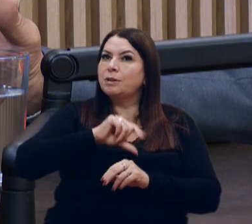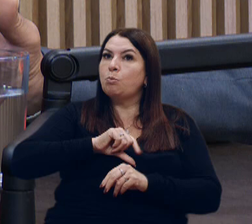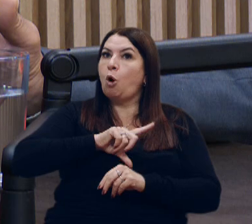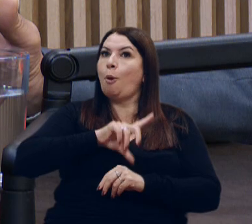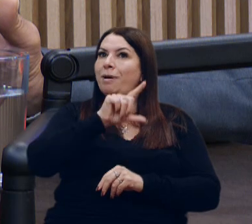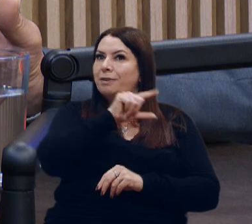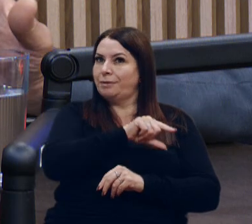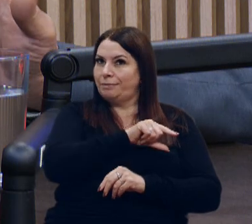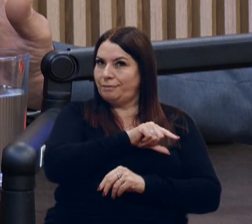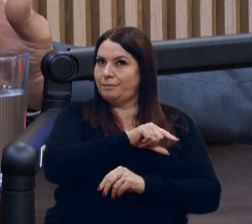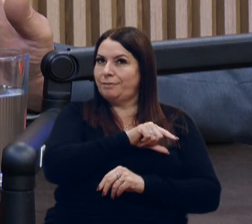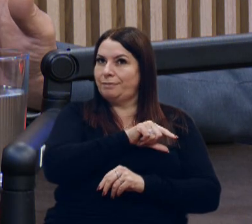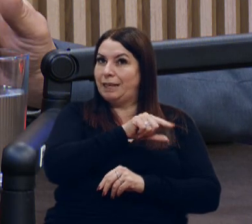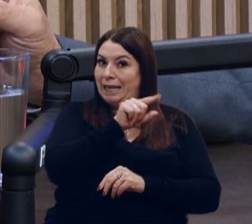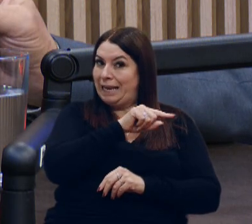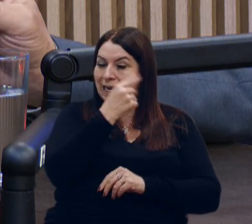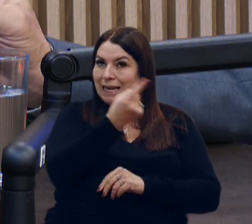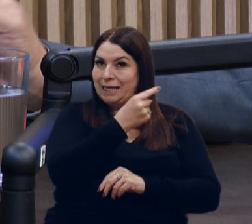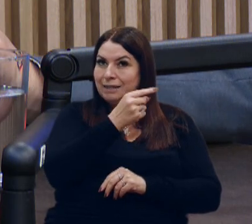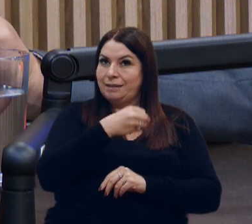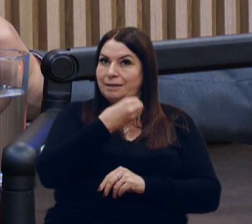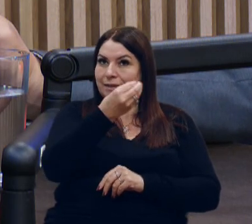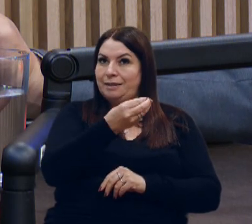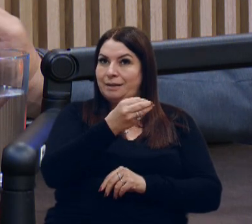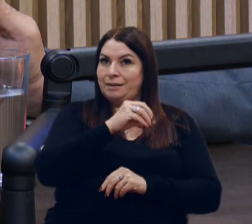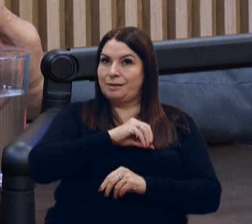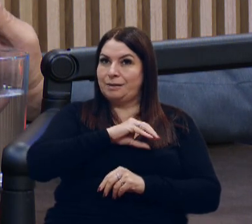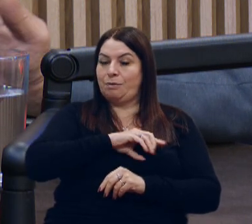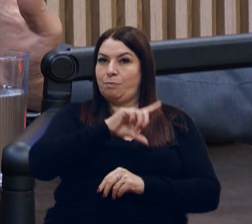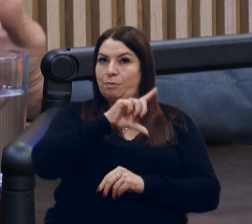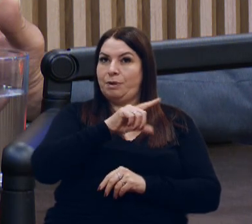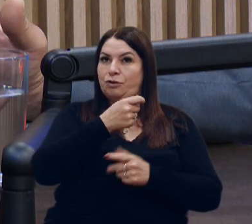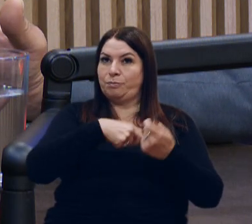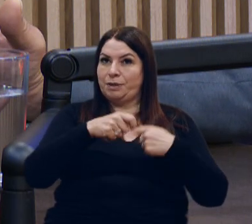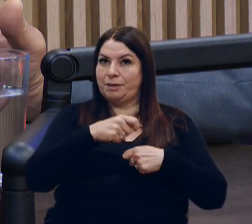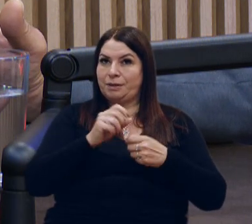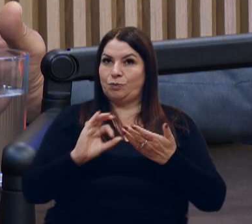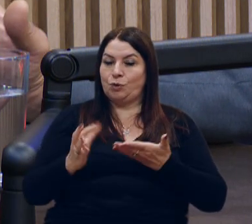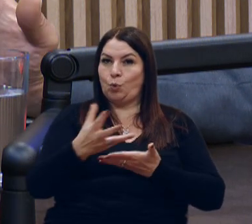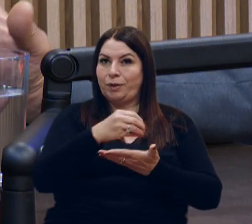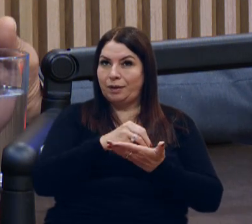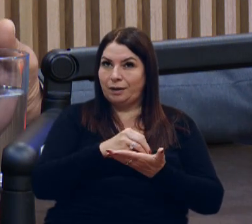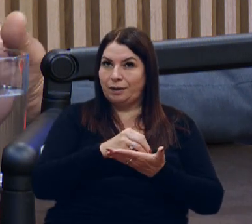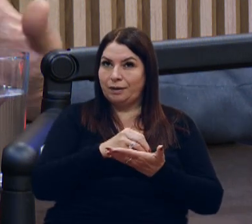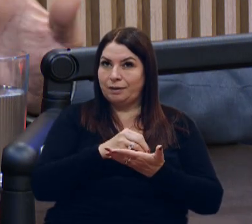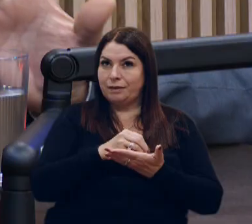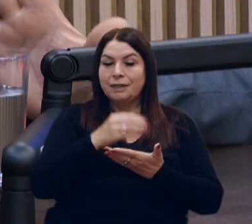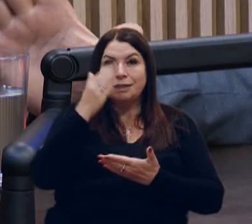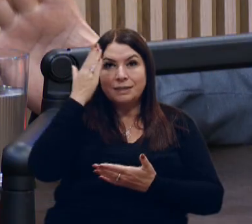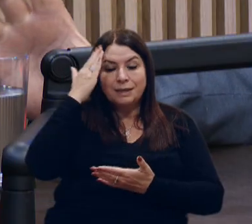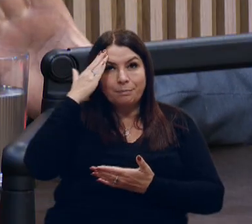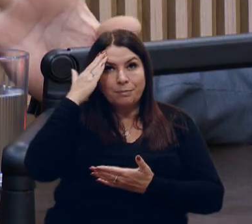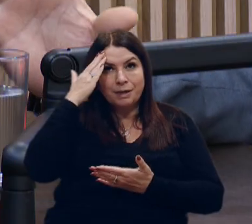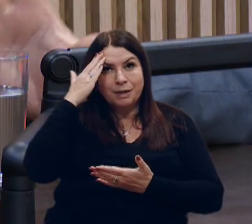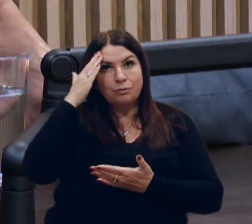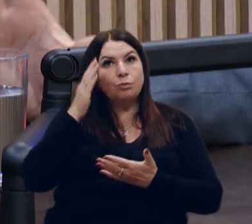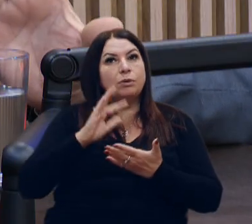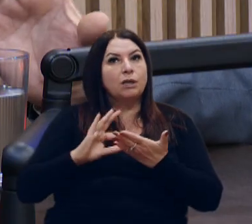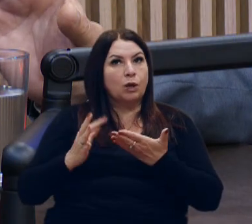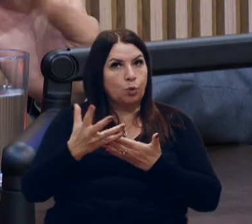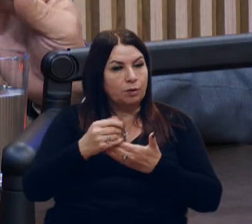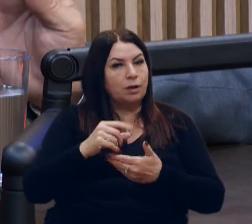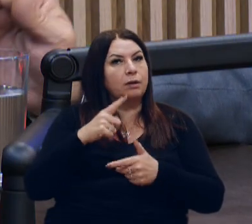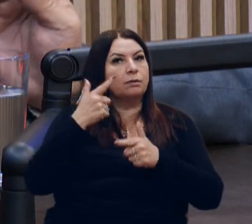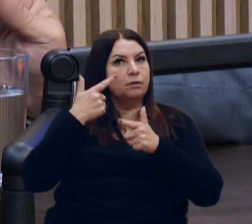aumento, tá? Eles mesmo lá se deram esse aumento, a administração da Codeca. sabendo que a Codeca tem esses